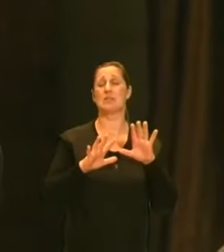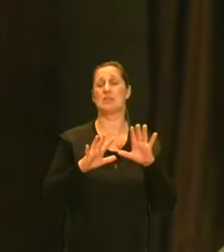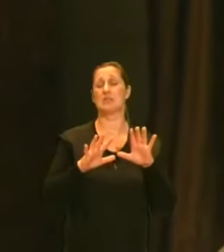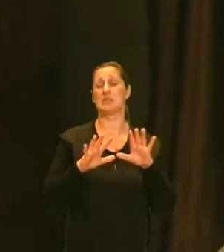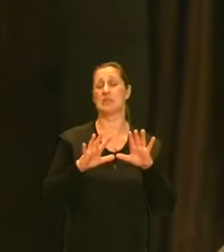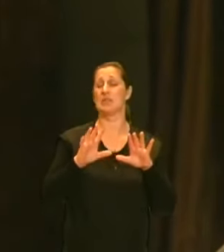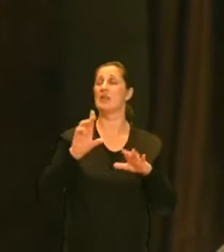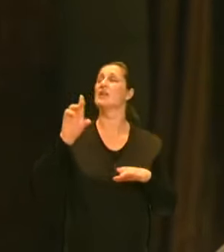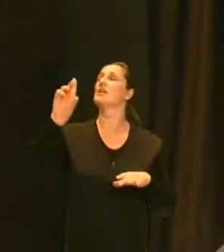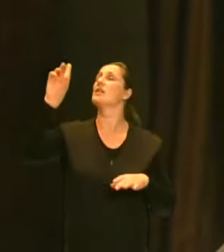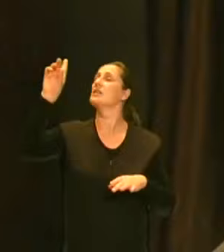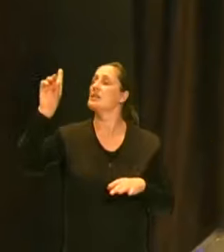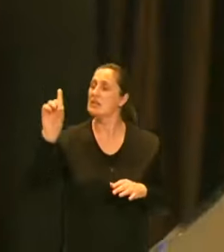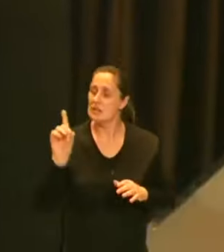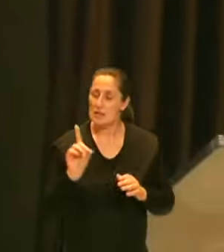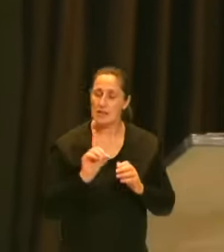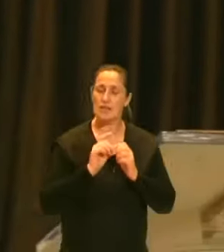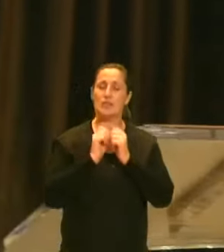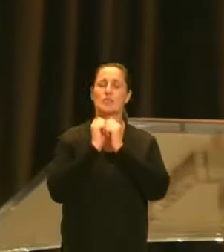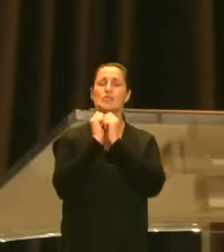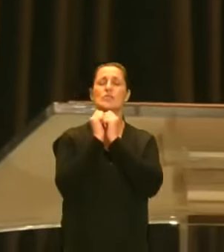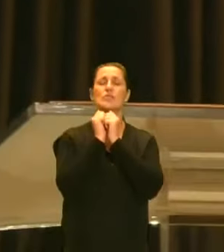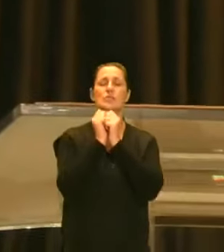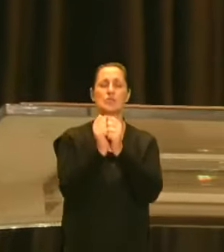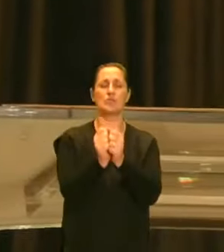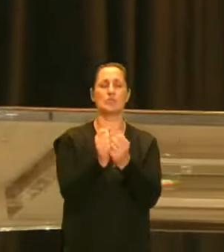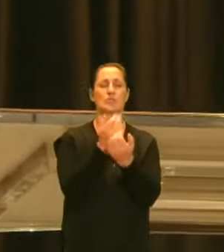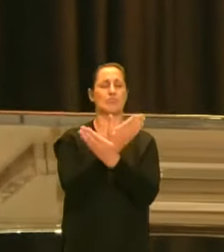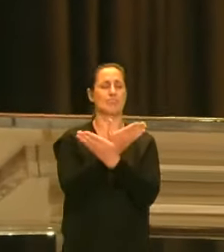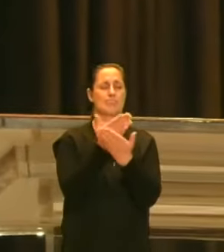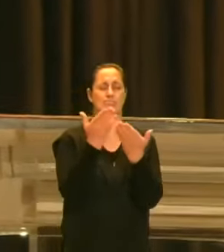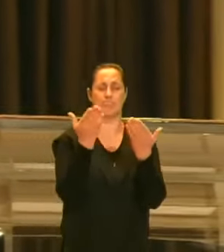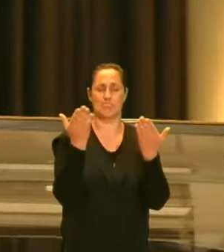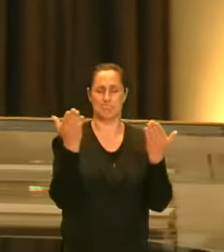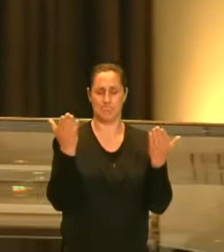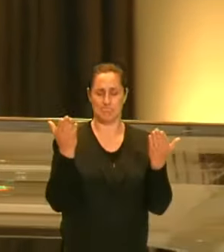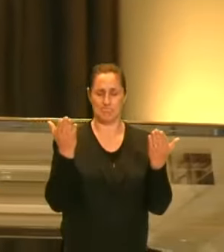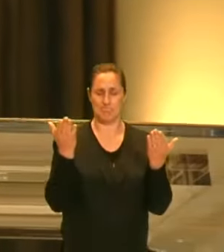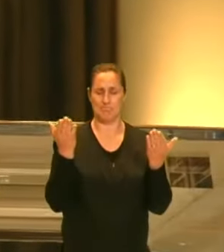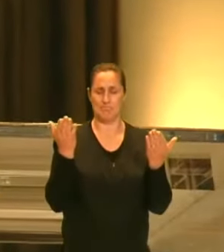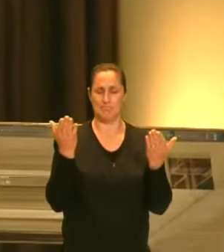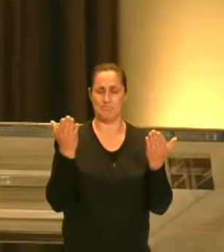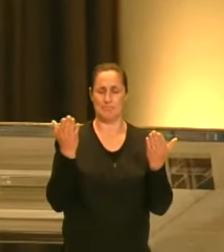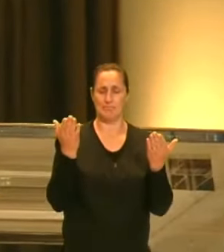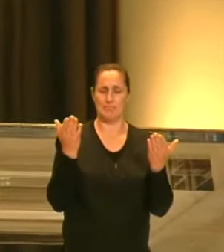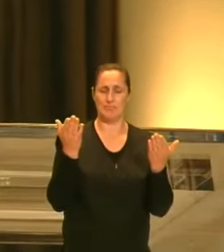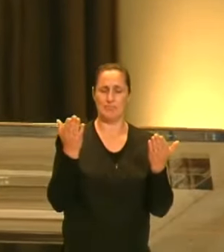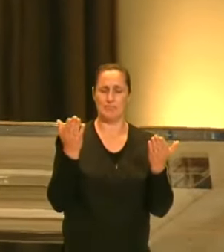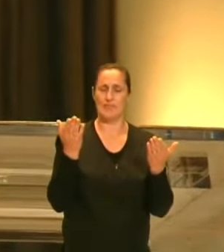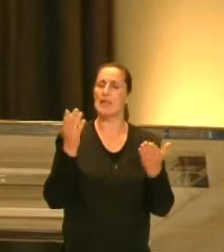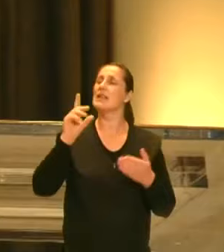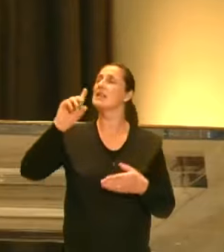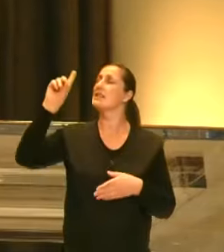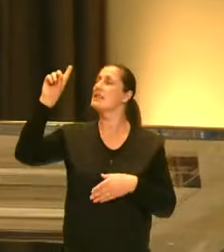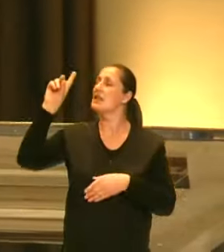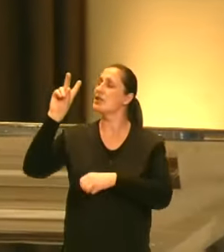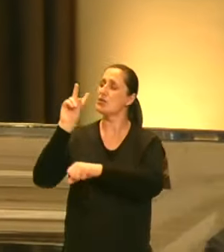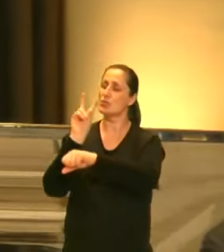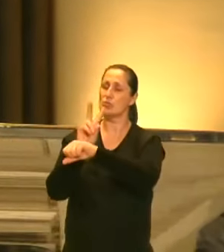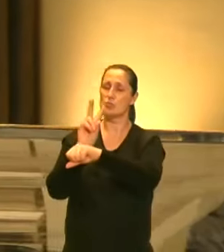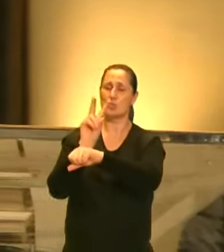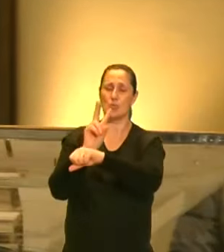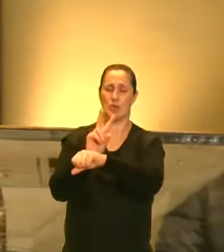Senhor corre conosco, o Senhor não nos desampara. Porque o Senhor há, Deus, de nos guardar e